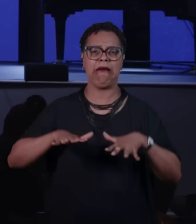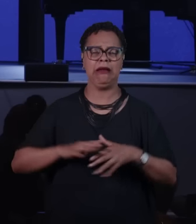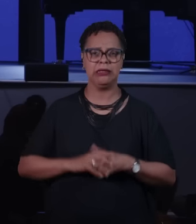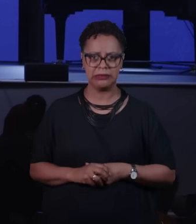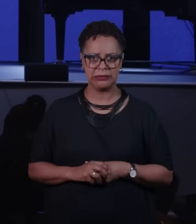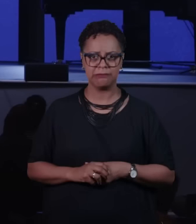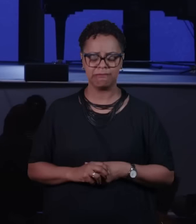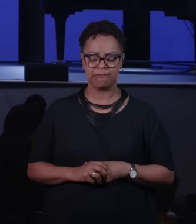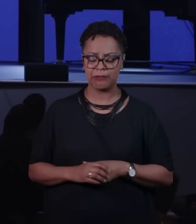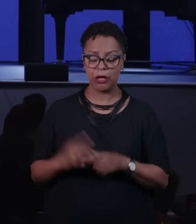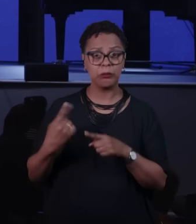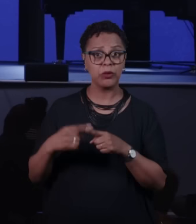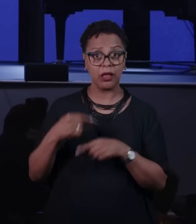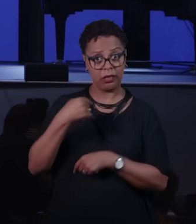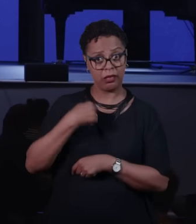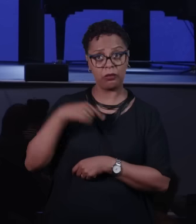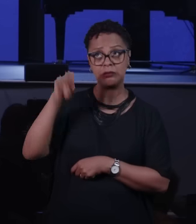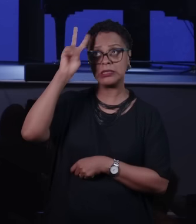porque eu me lembrei